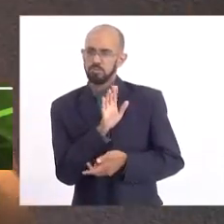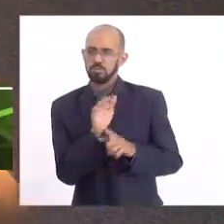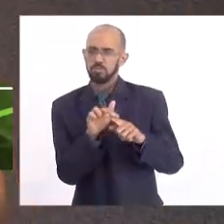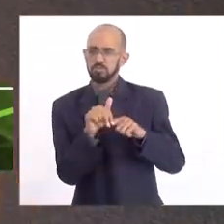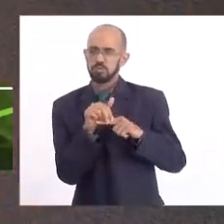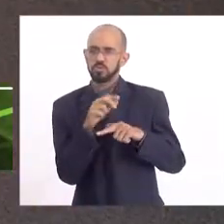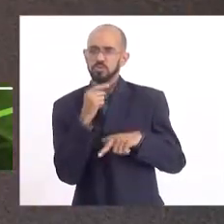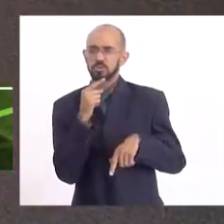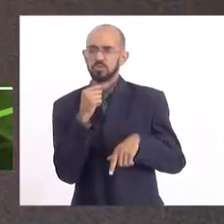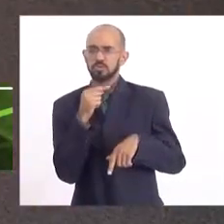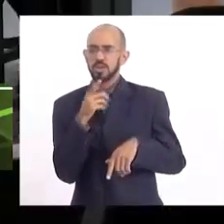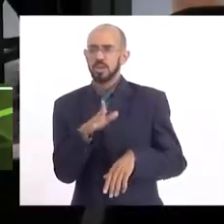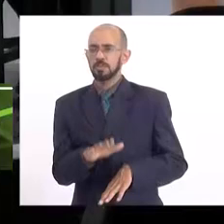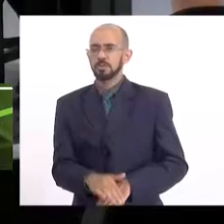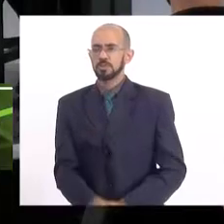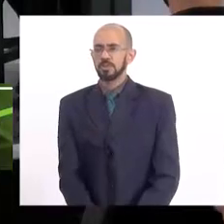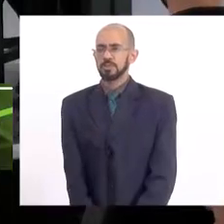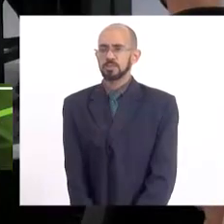dúvida.